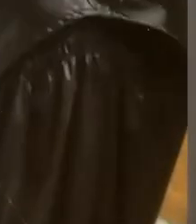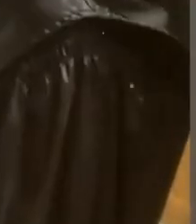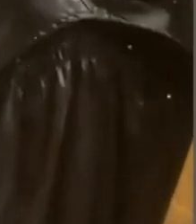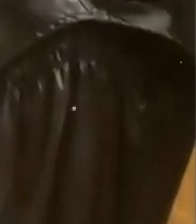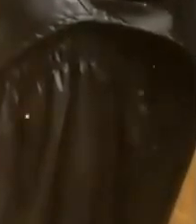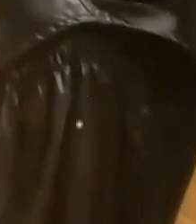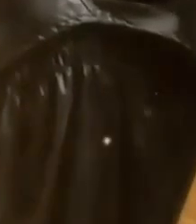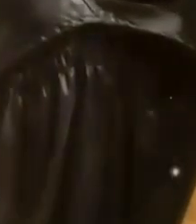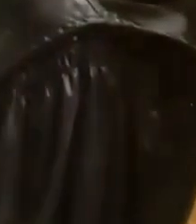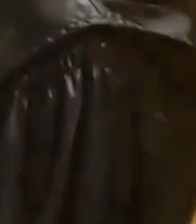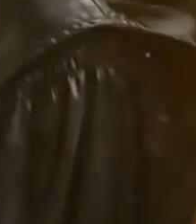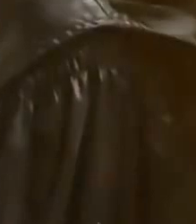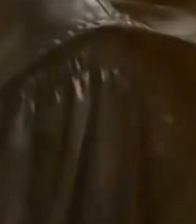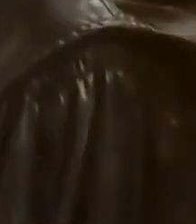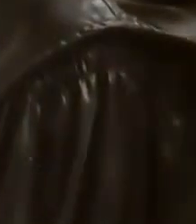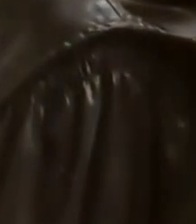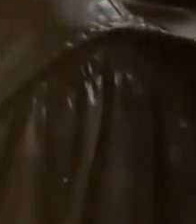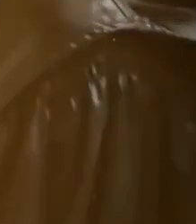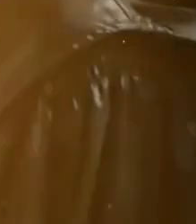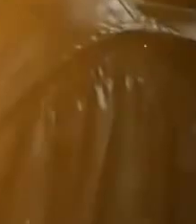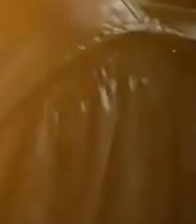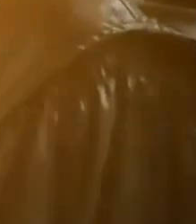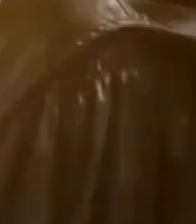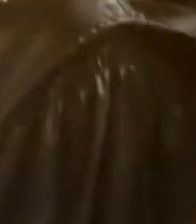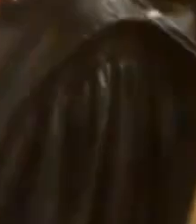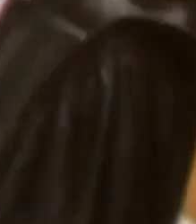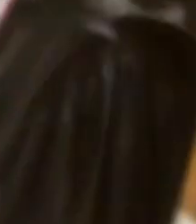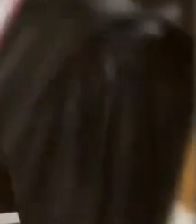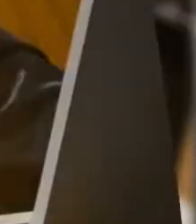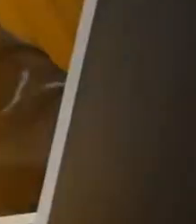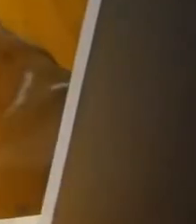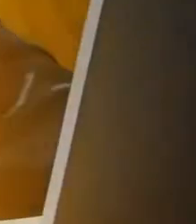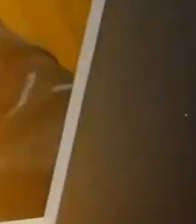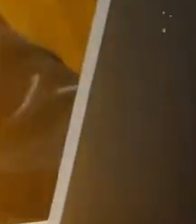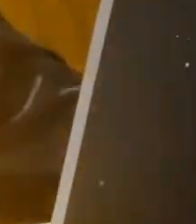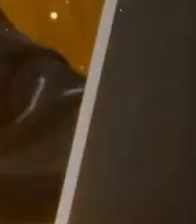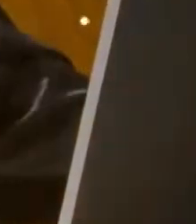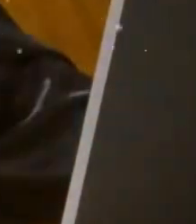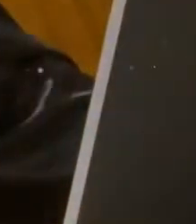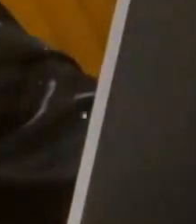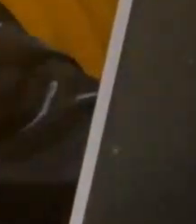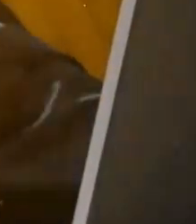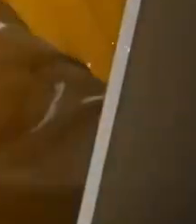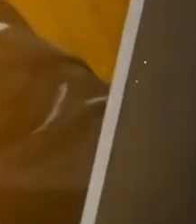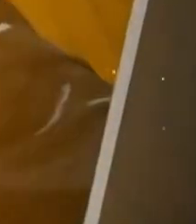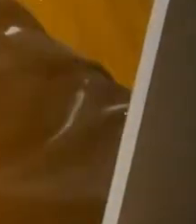Abertura, sequência de imagens do plenário do Tribunal Regional do Amapá e seus magistrados.